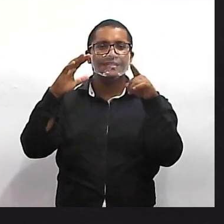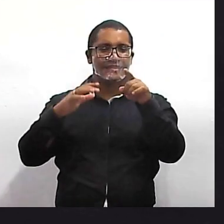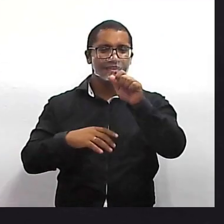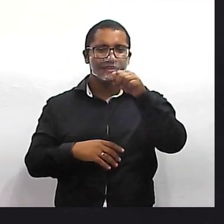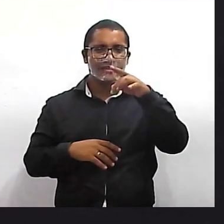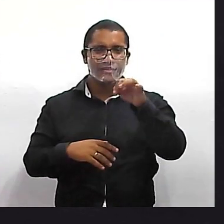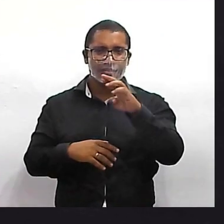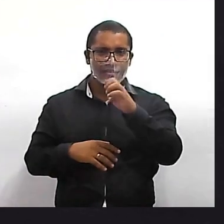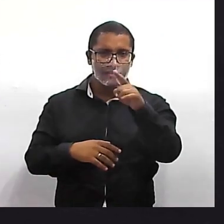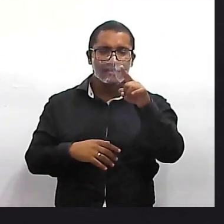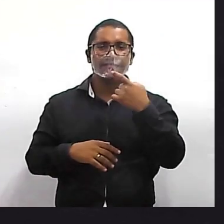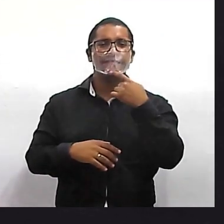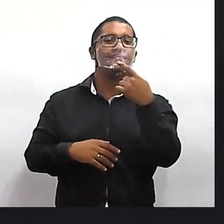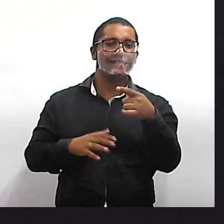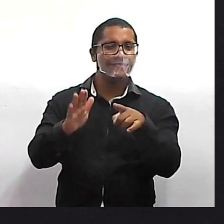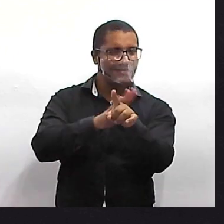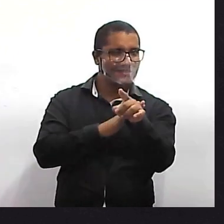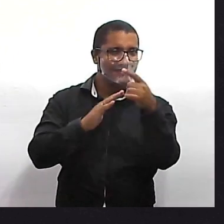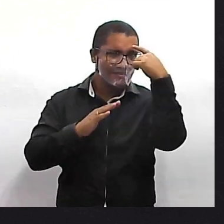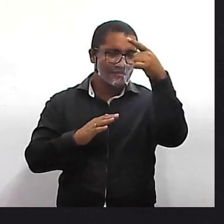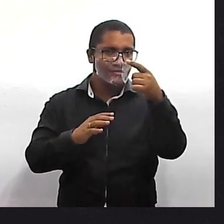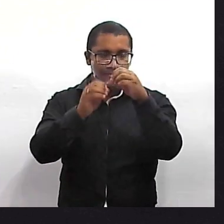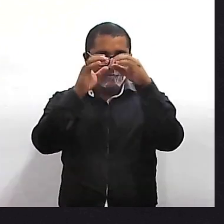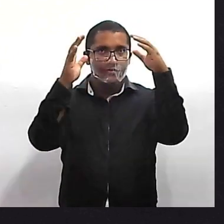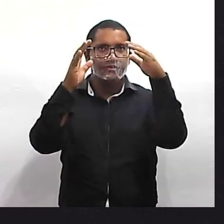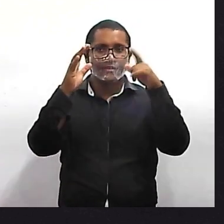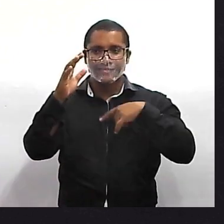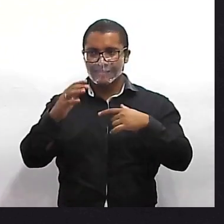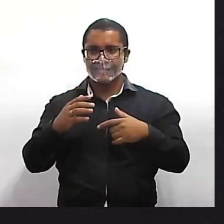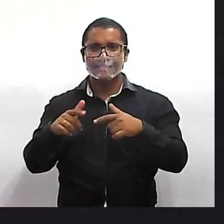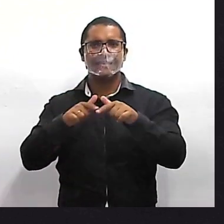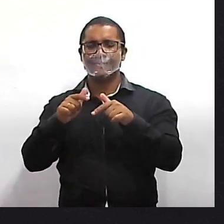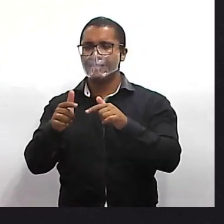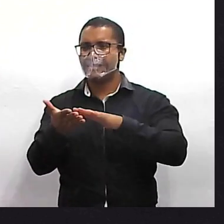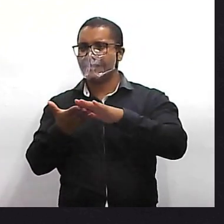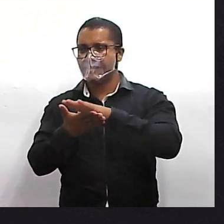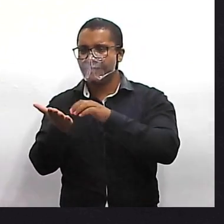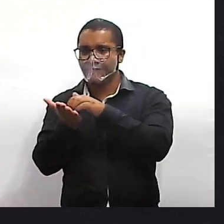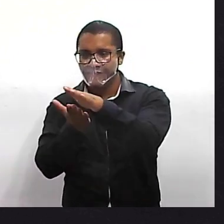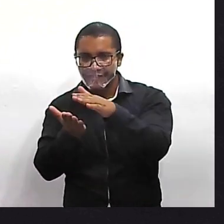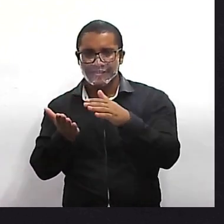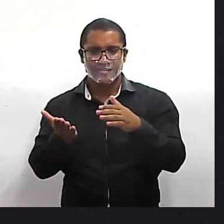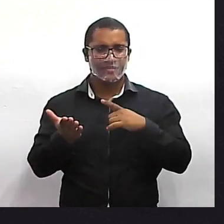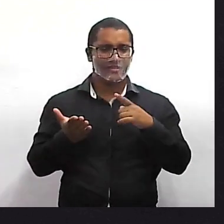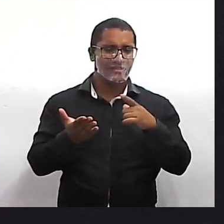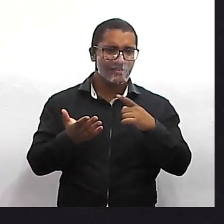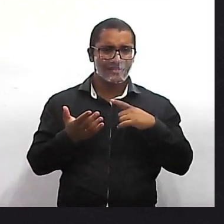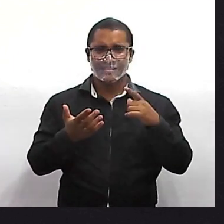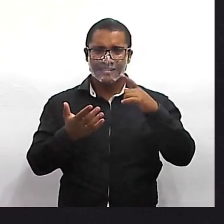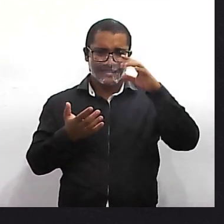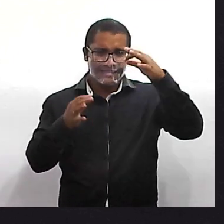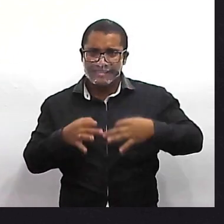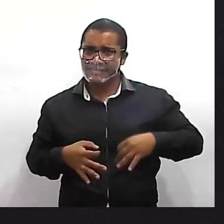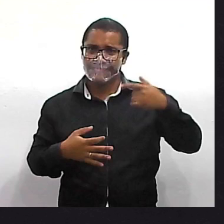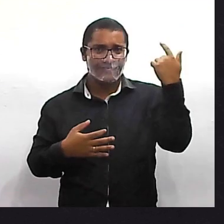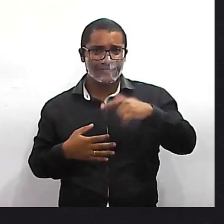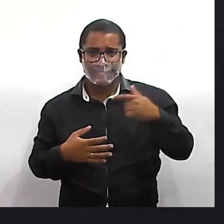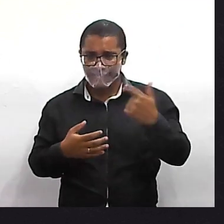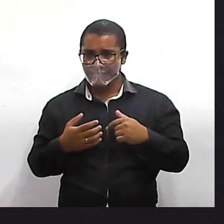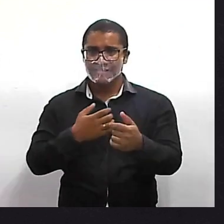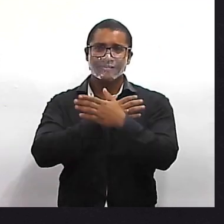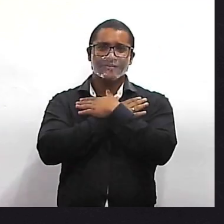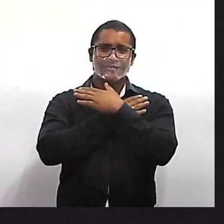comentou essa pergunta aí? Desemprego, fugacidade, incerteza,